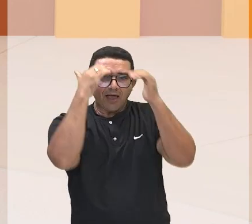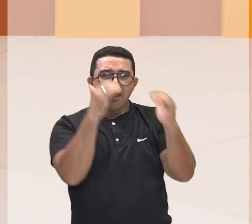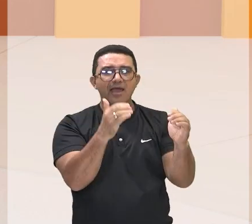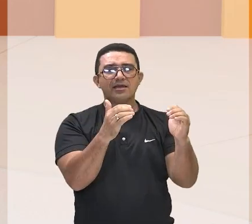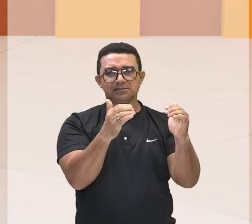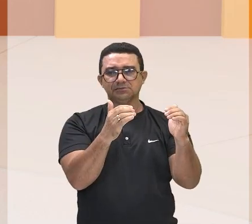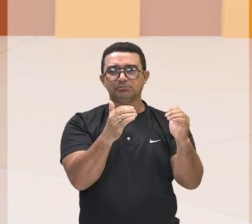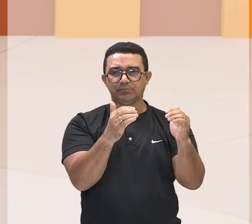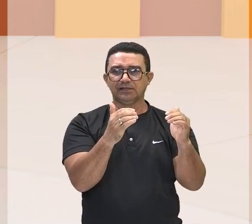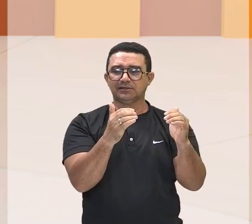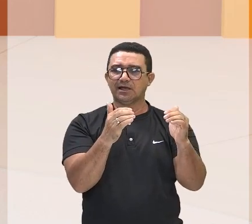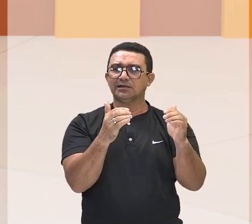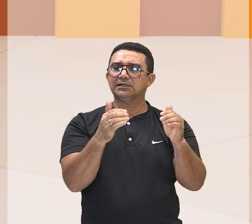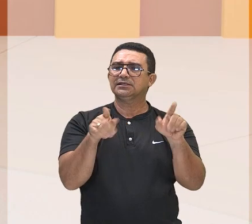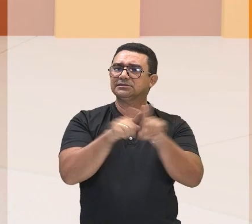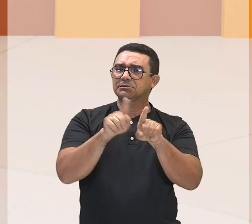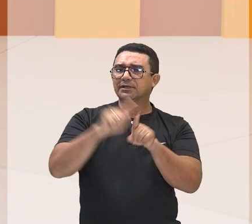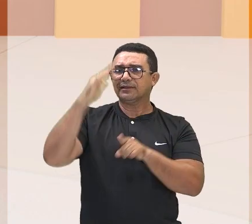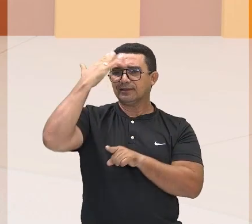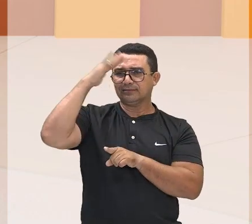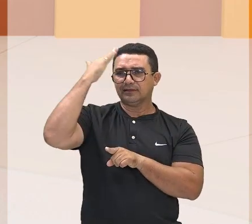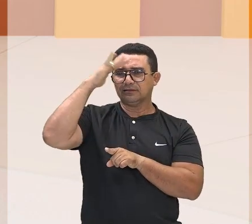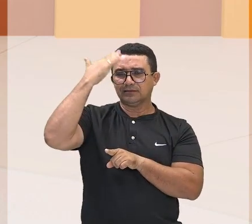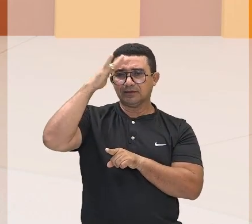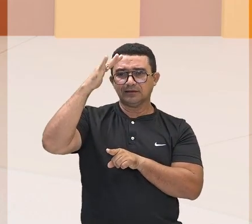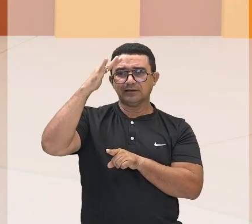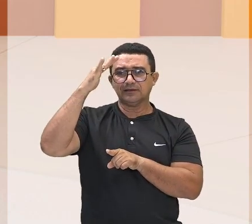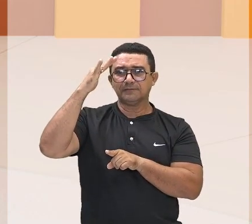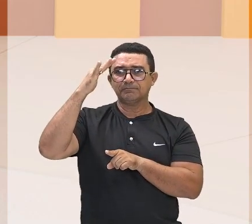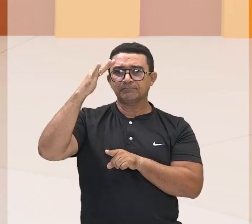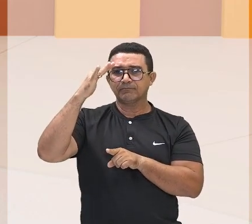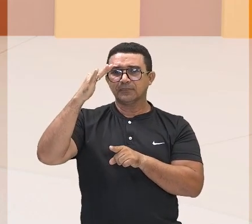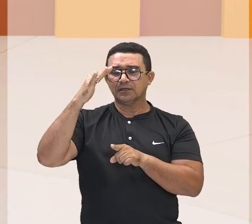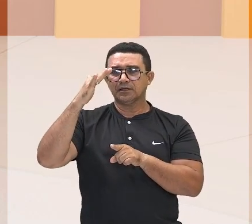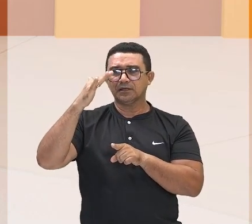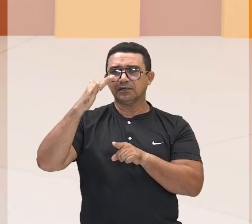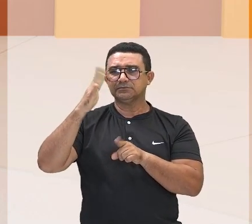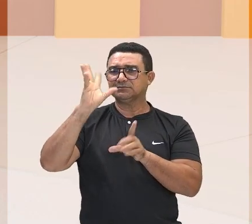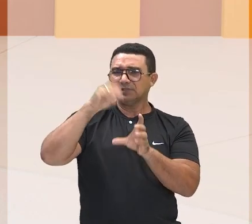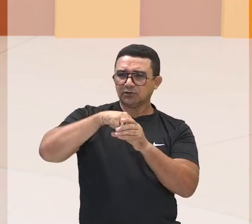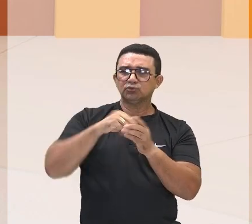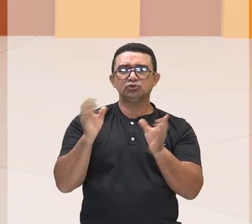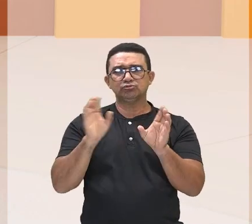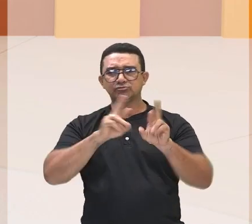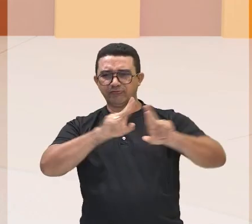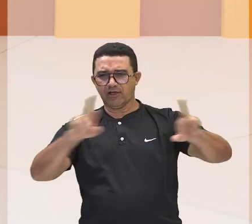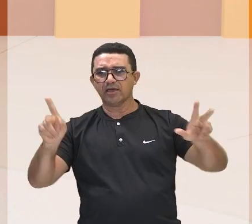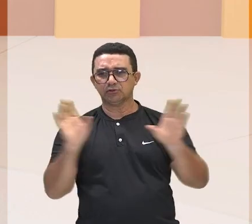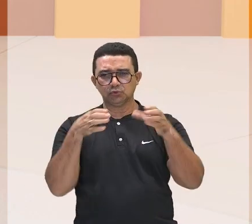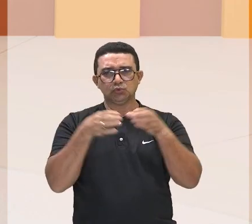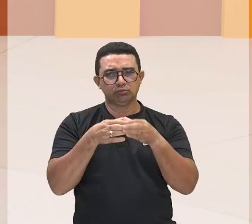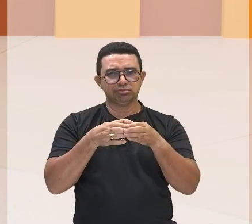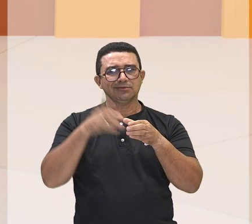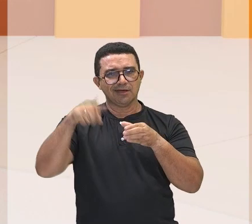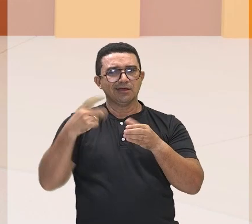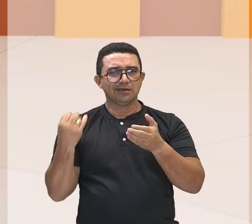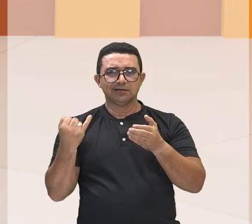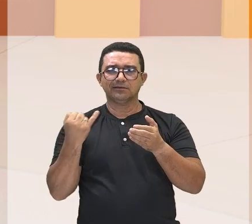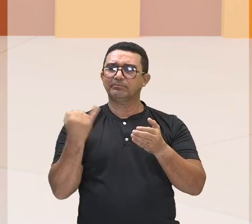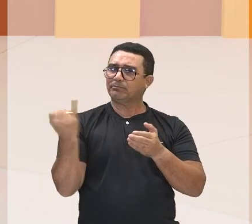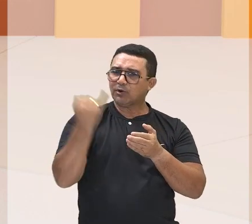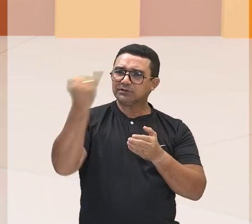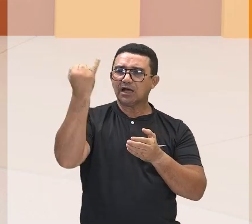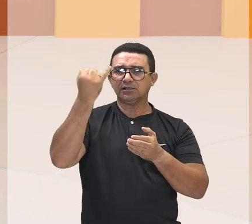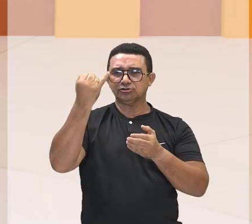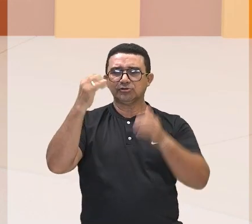e também a compreensão que acaba surgindo aí em diferentes grupos, tá? E isso acaba contribuindo para uma